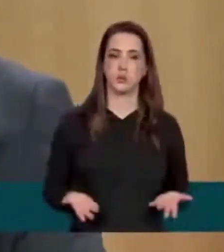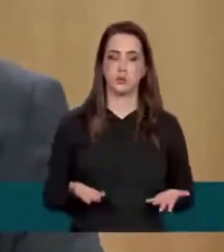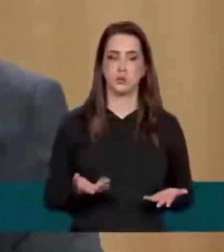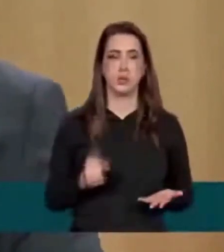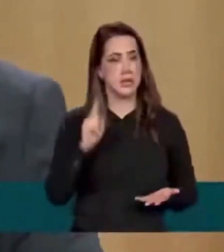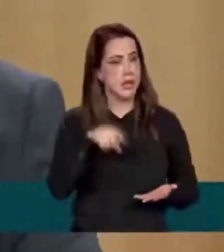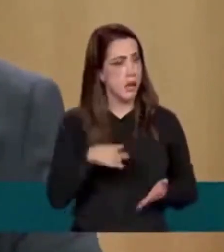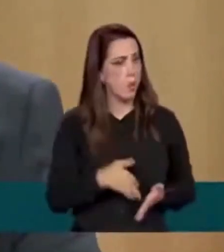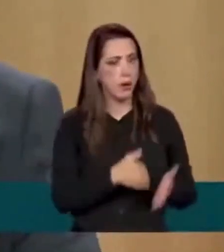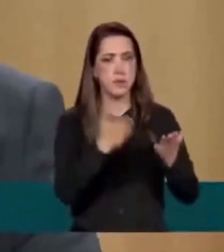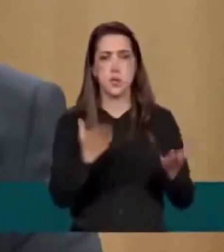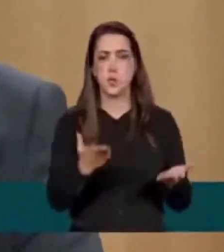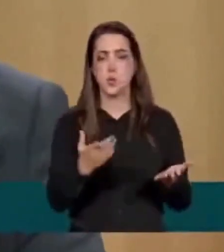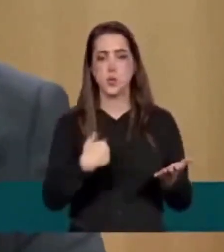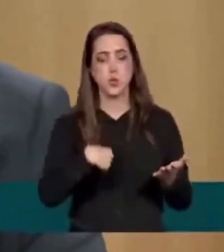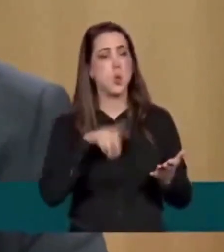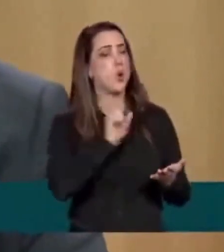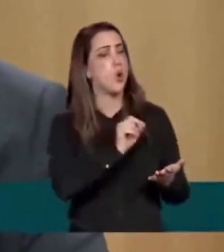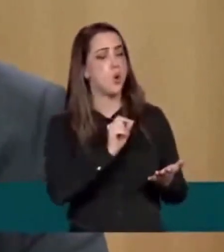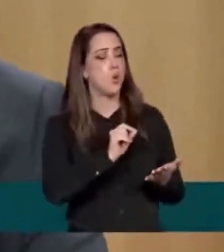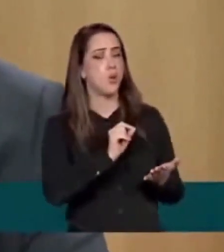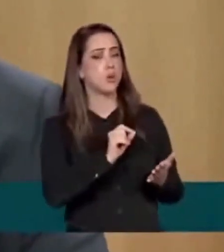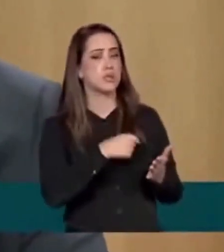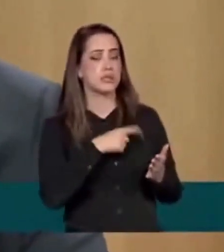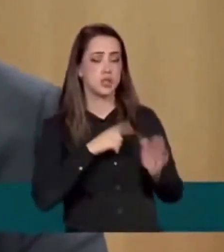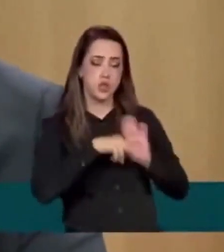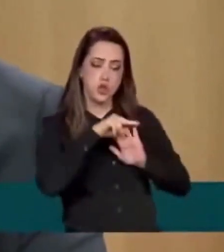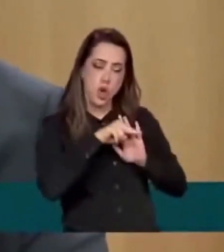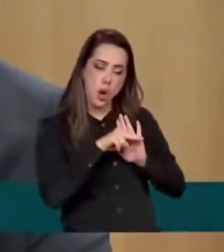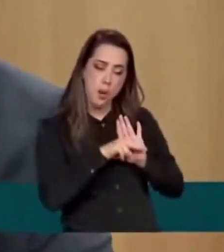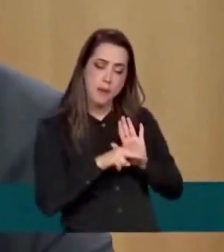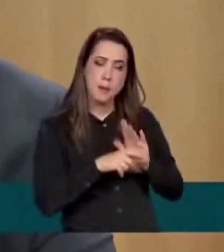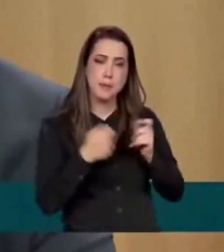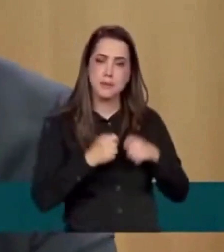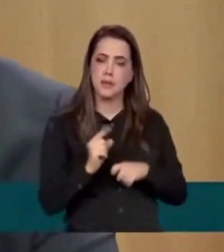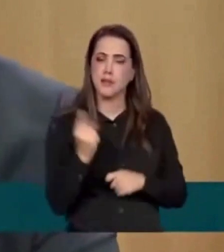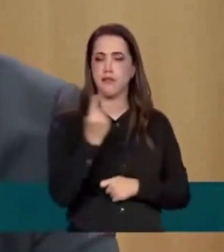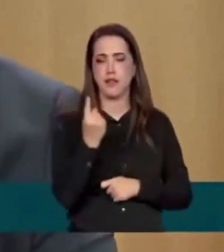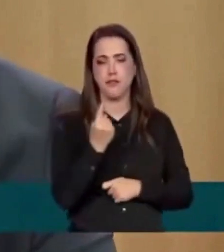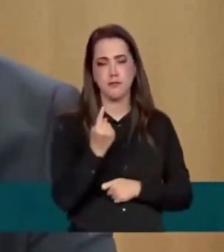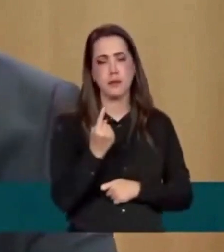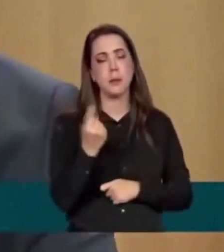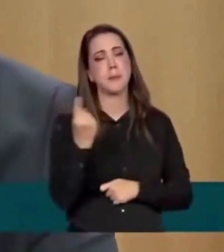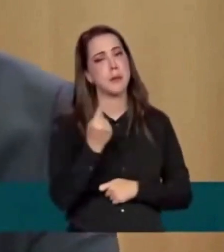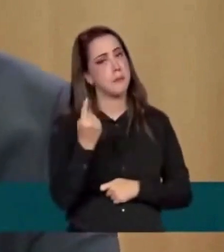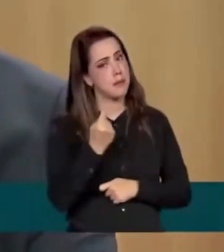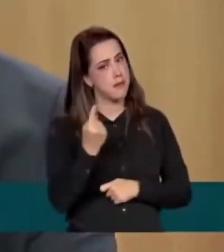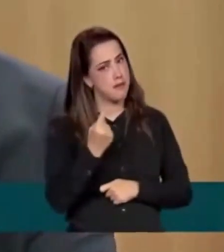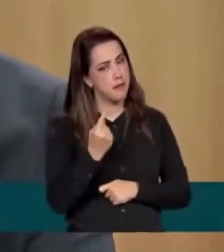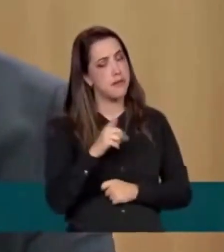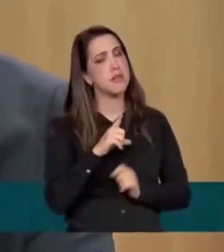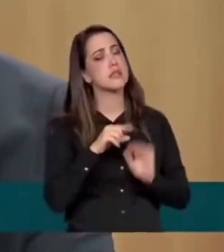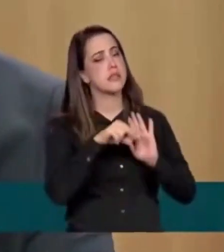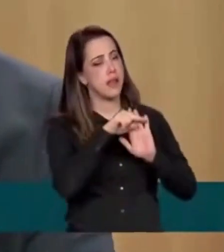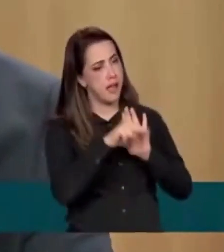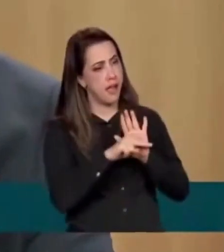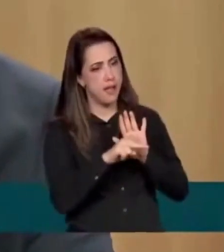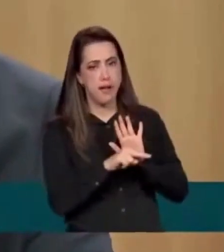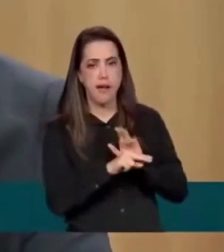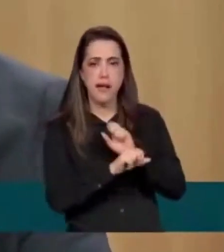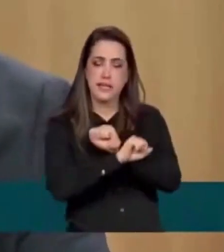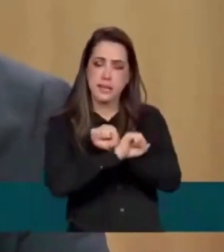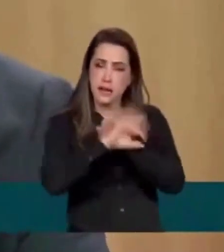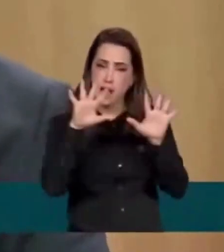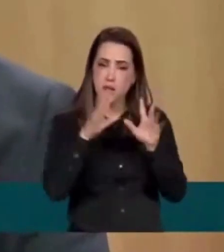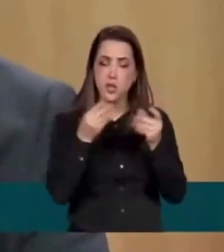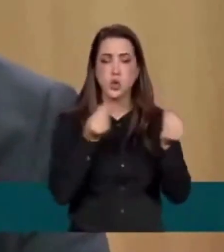É o caminho normativo. Pela primeira vez, nós temos um regramento claro de como combater condutas